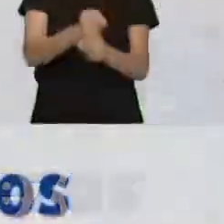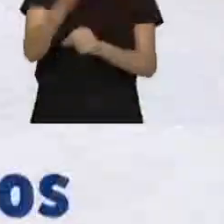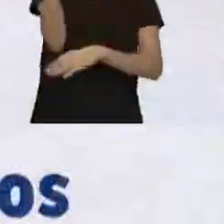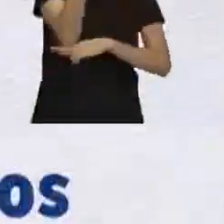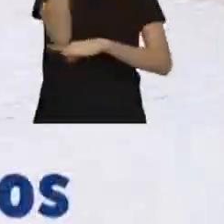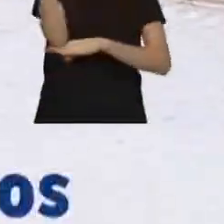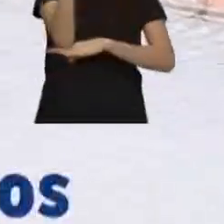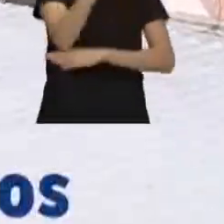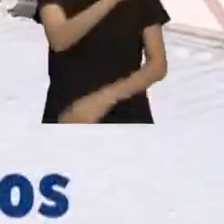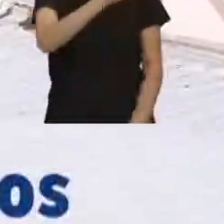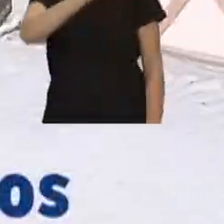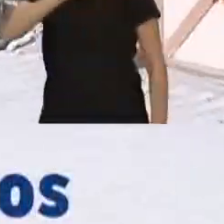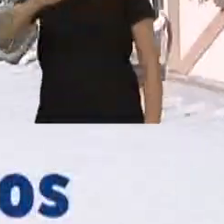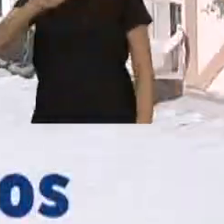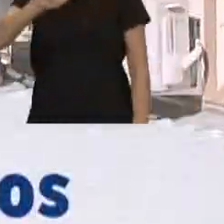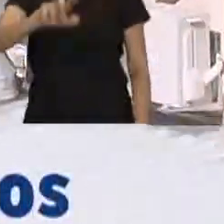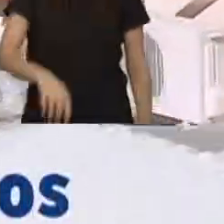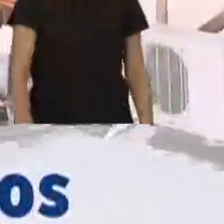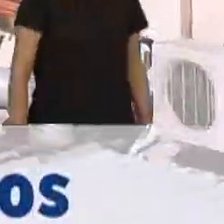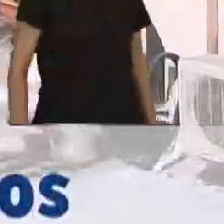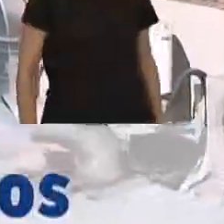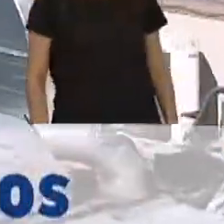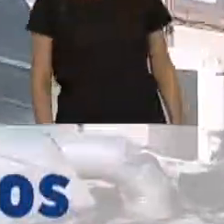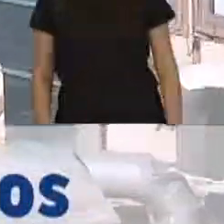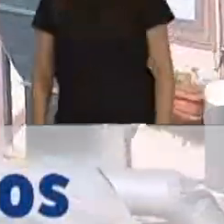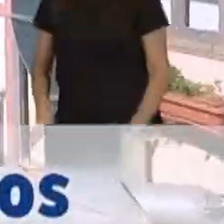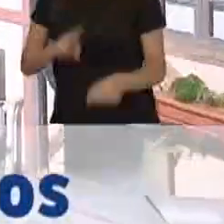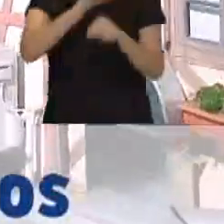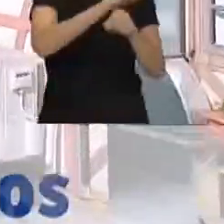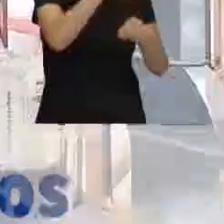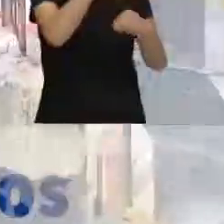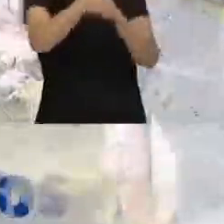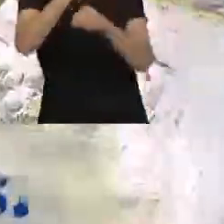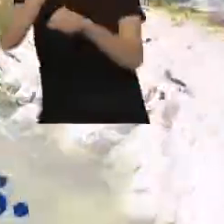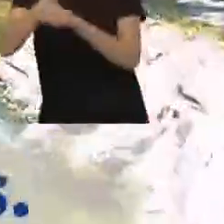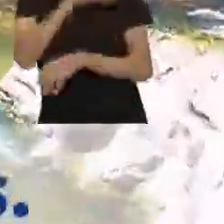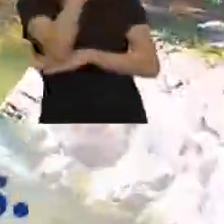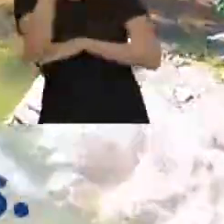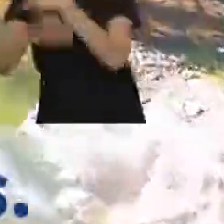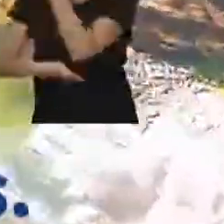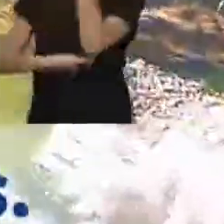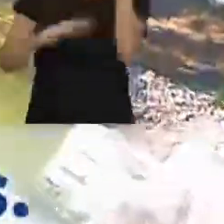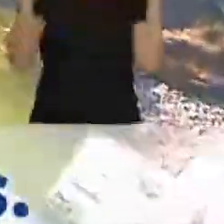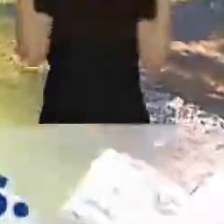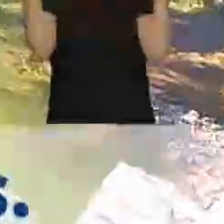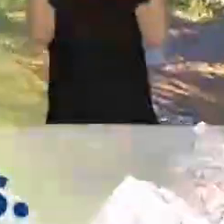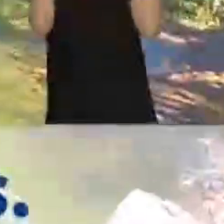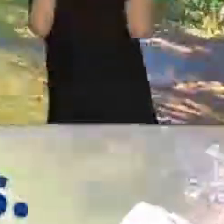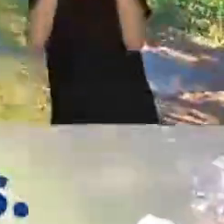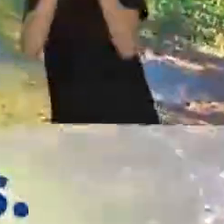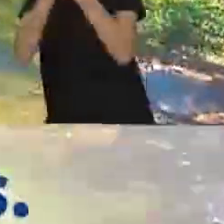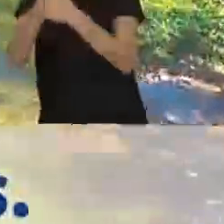e tanto brilhou os teus caminhos, e sempre preservou